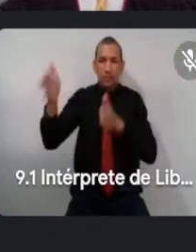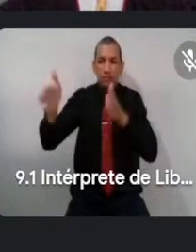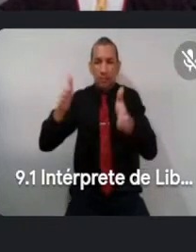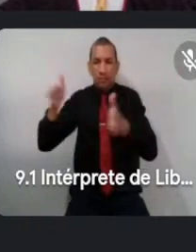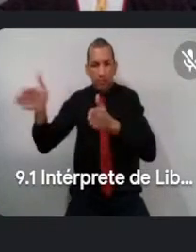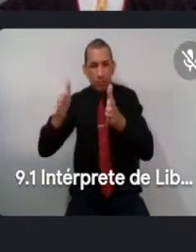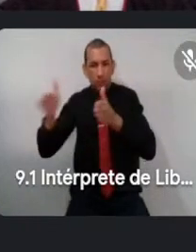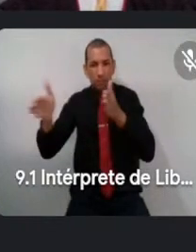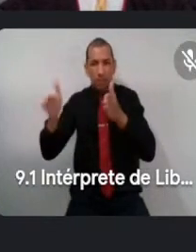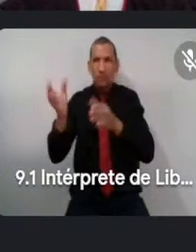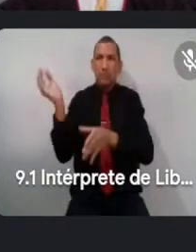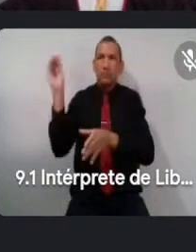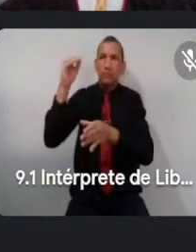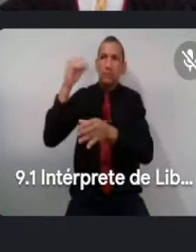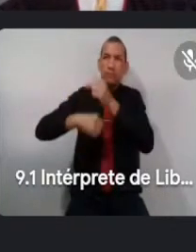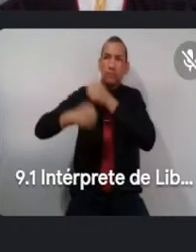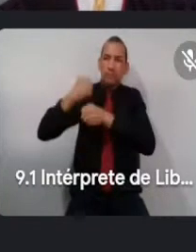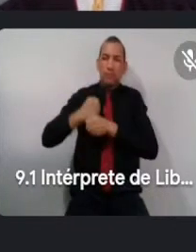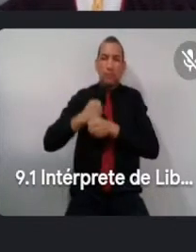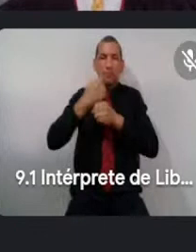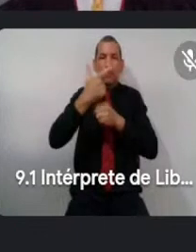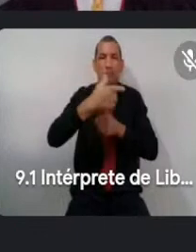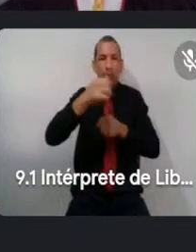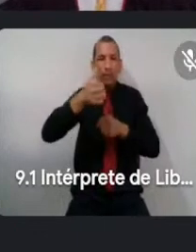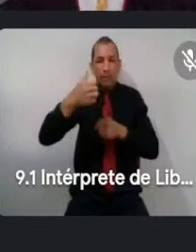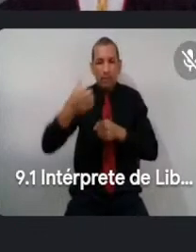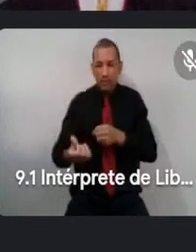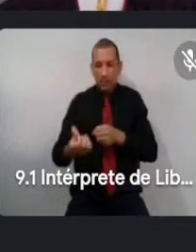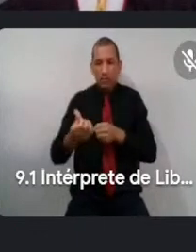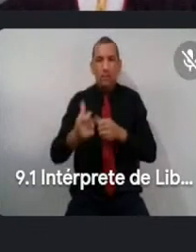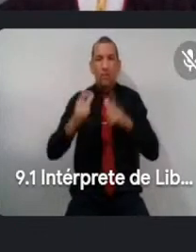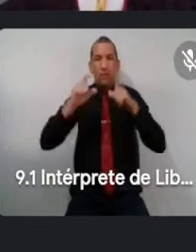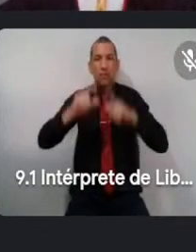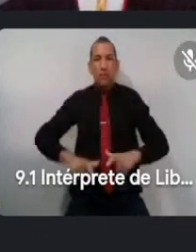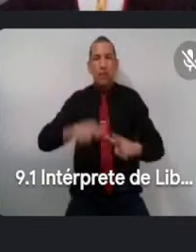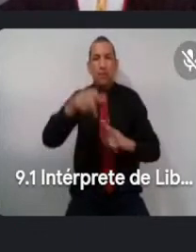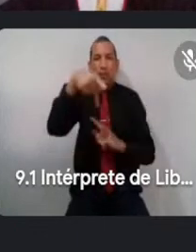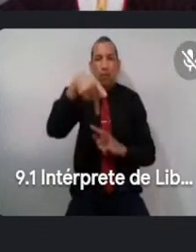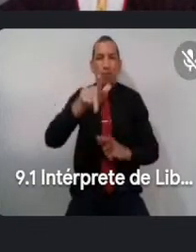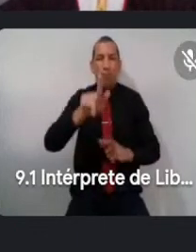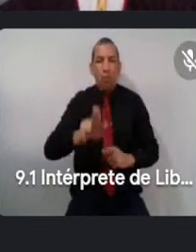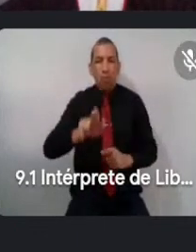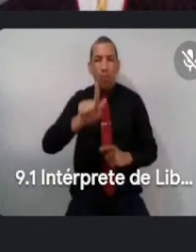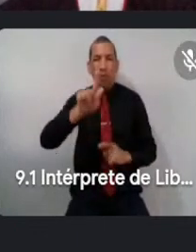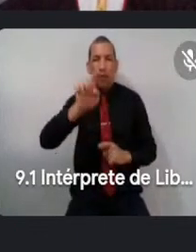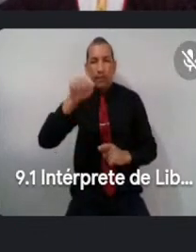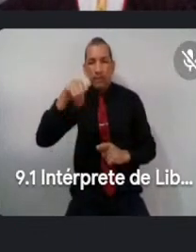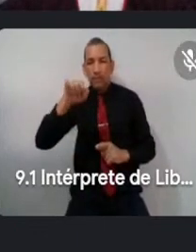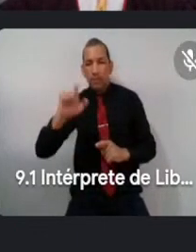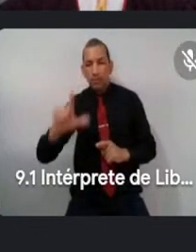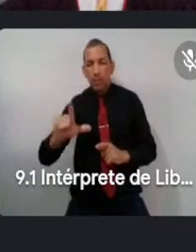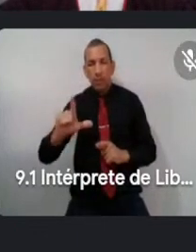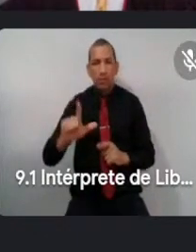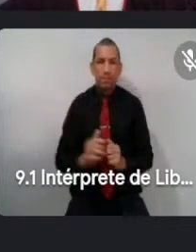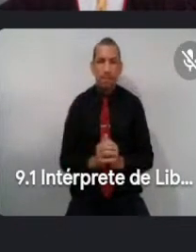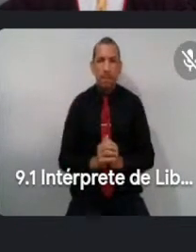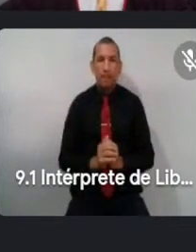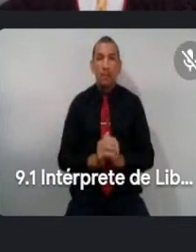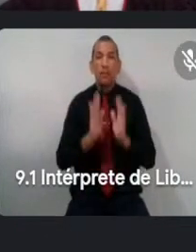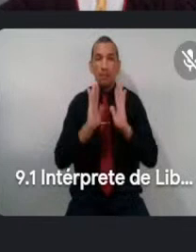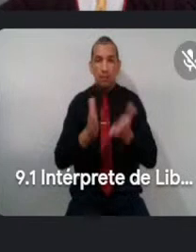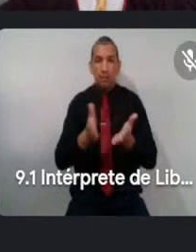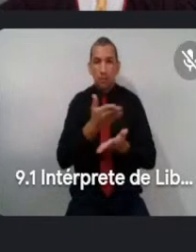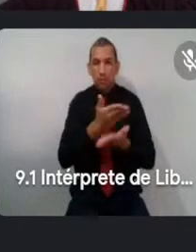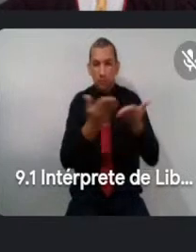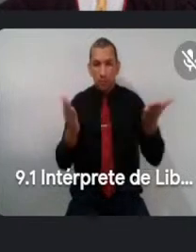nas eleições 2016 União esse fato é que até